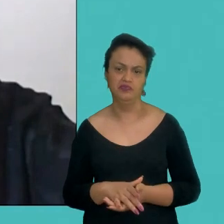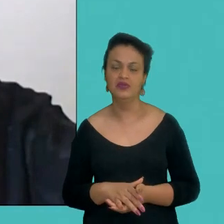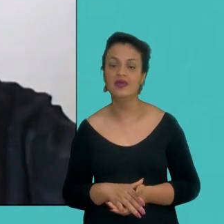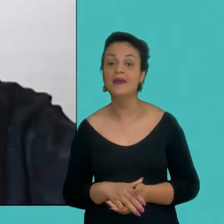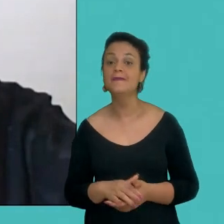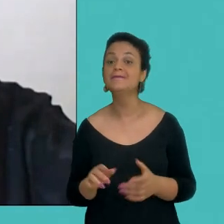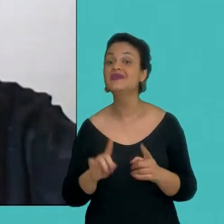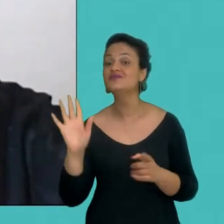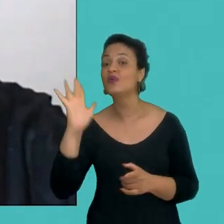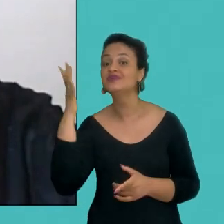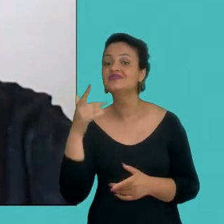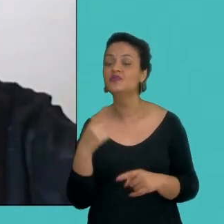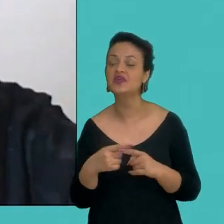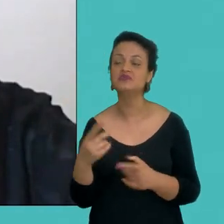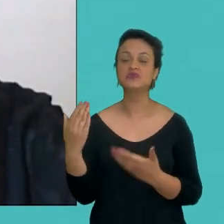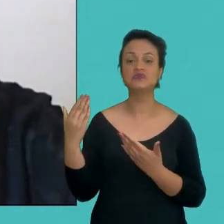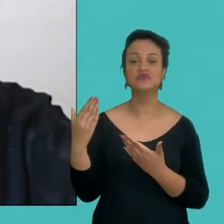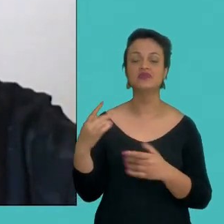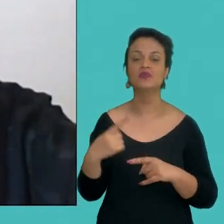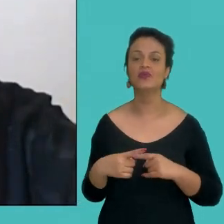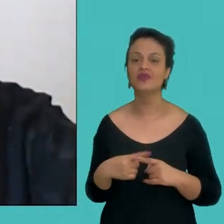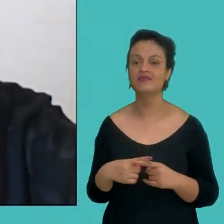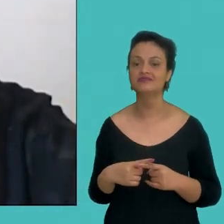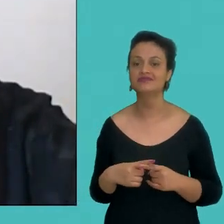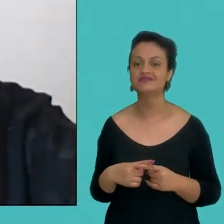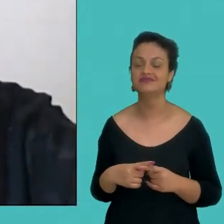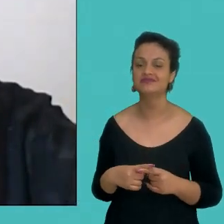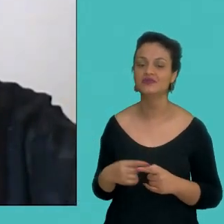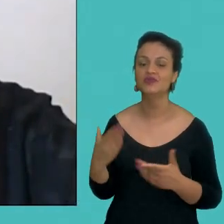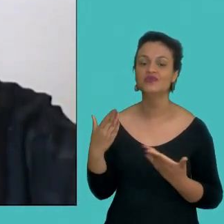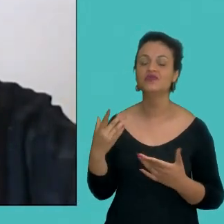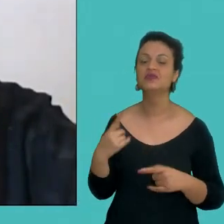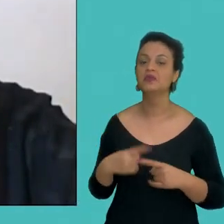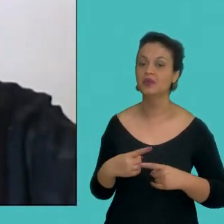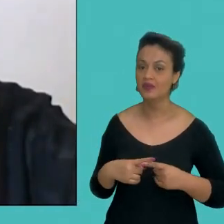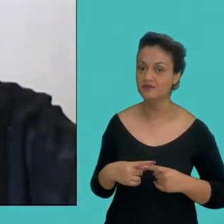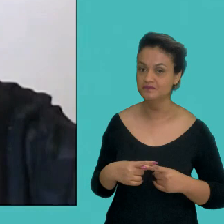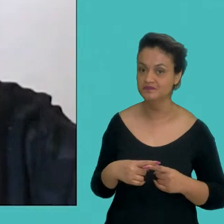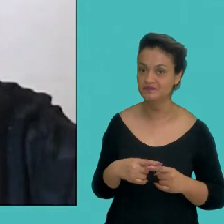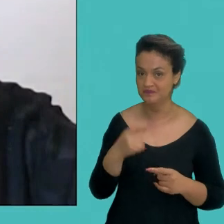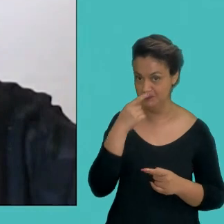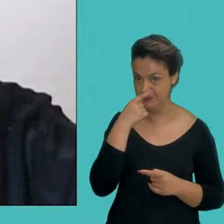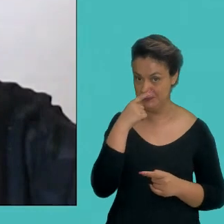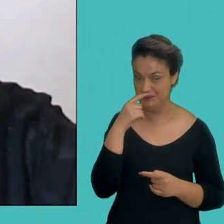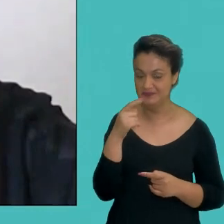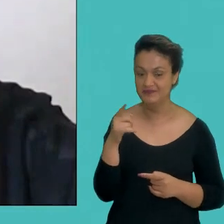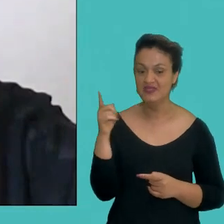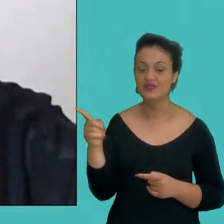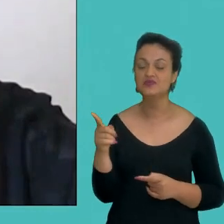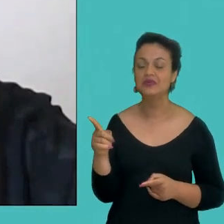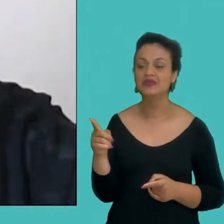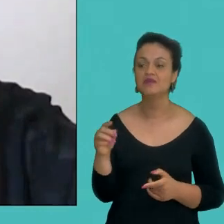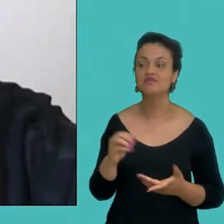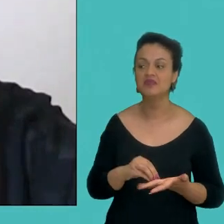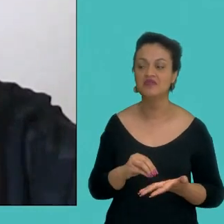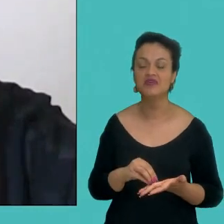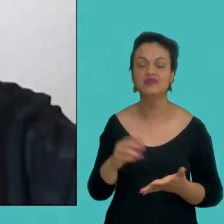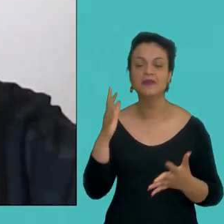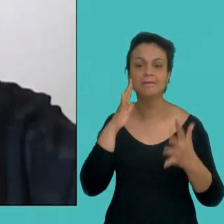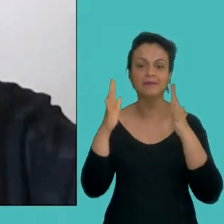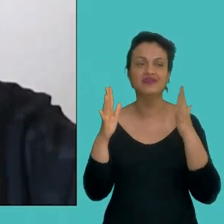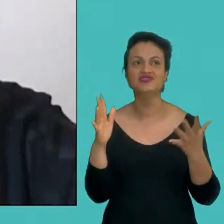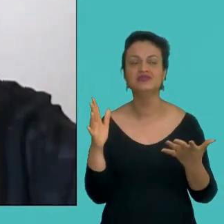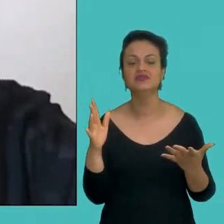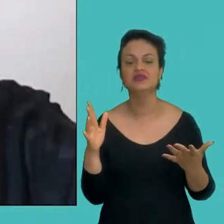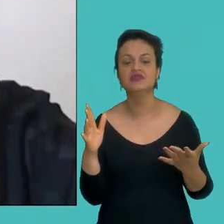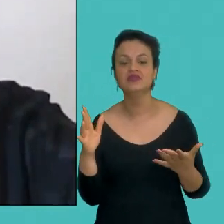é essa. A pergunta é por que isso aconteceu? E em que medida isso daí, digamos, é uma cratera,